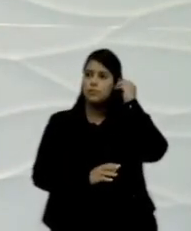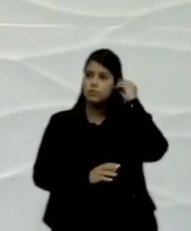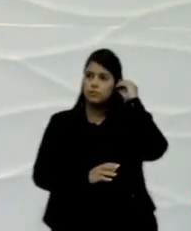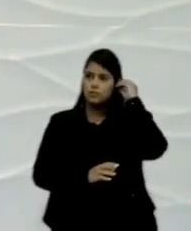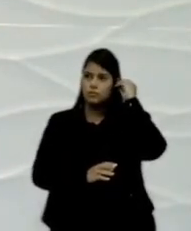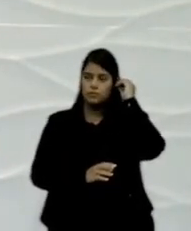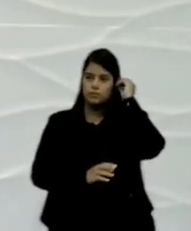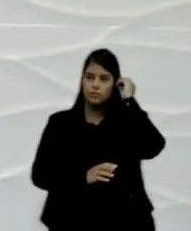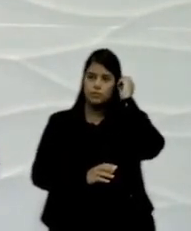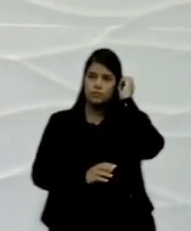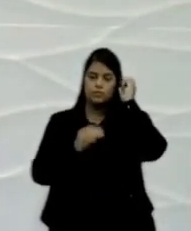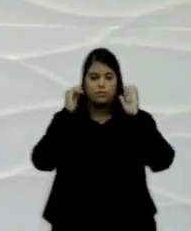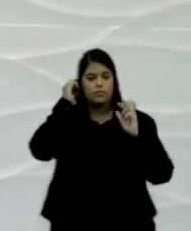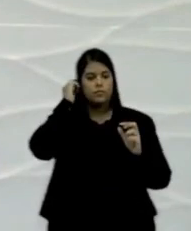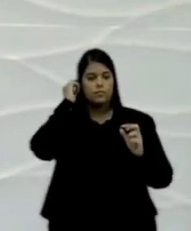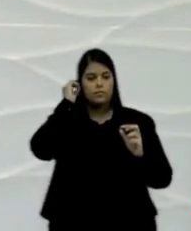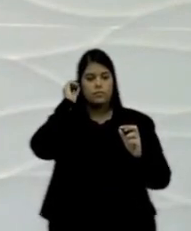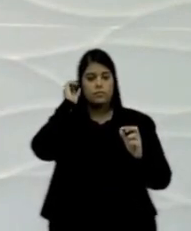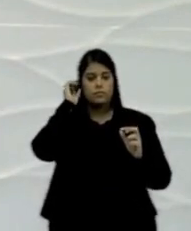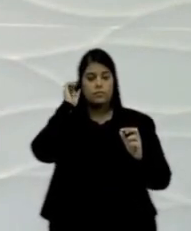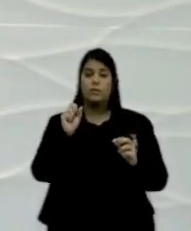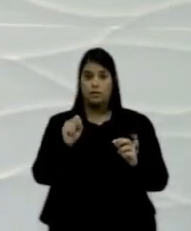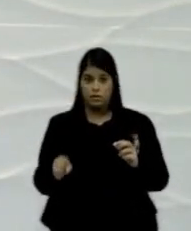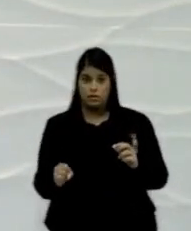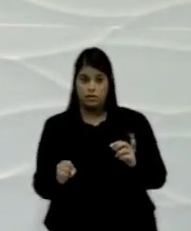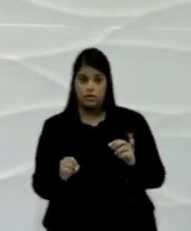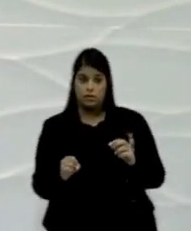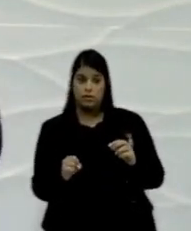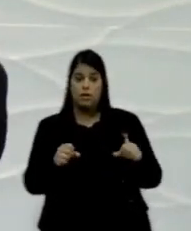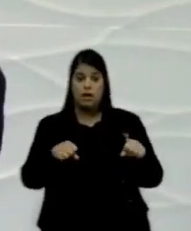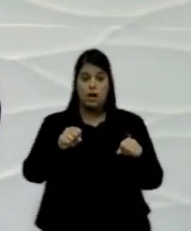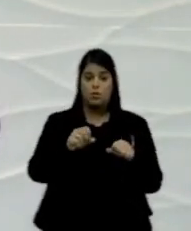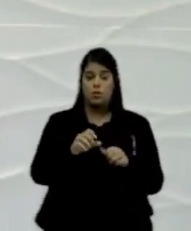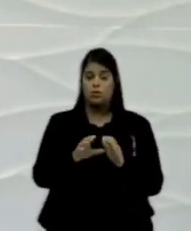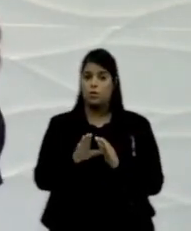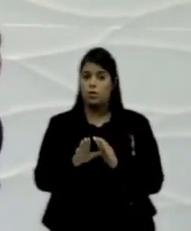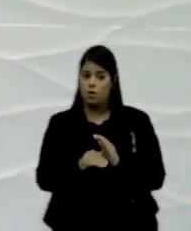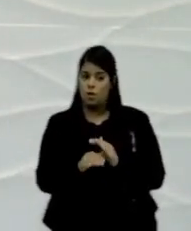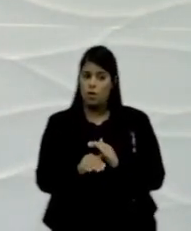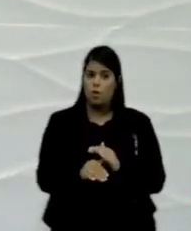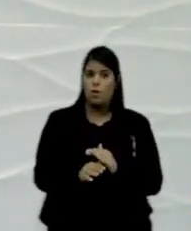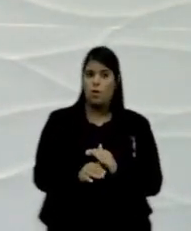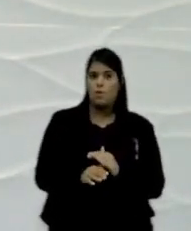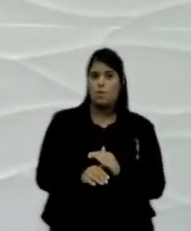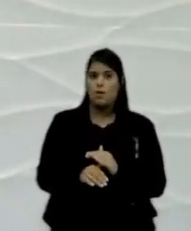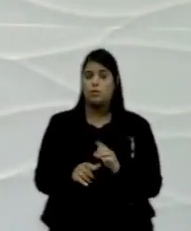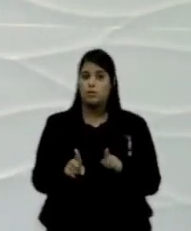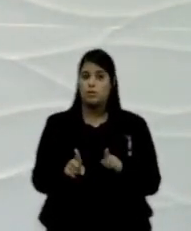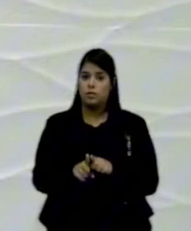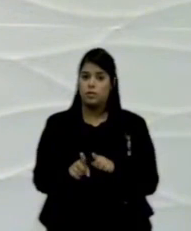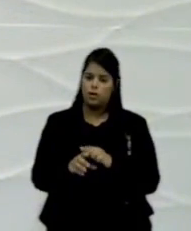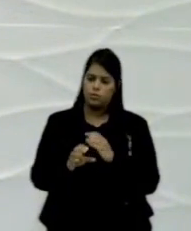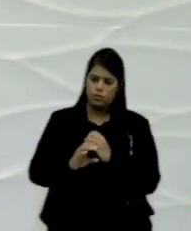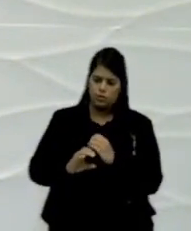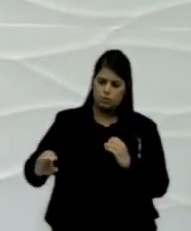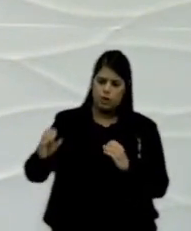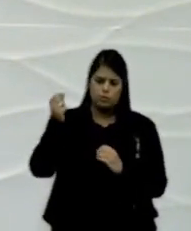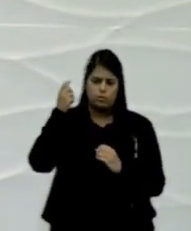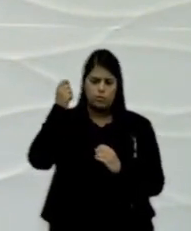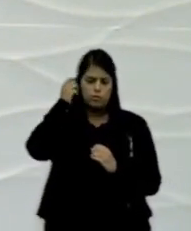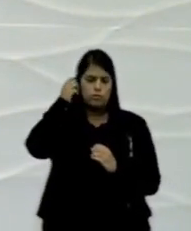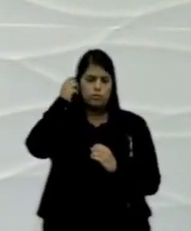vai partir para isso. Se a moto for roubada, tem que ser preso. Essa moto de escapamento aí, essa moto com esse